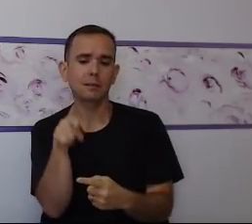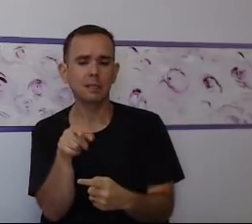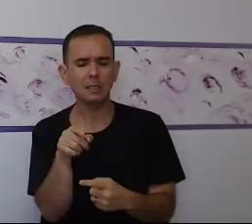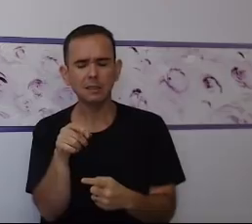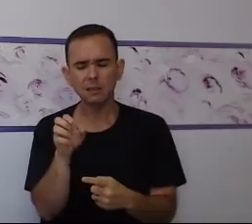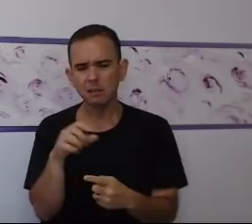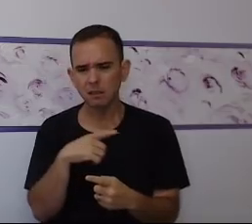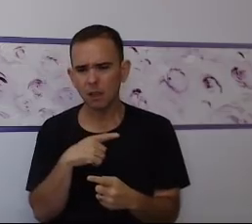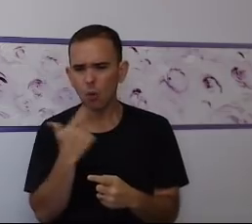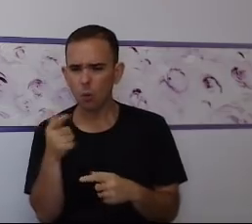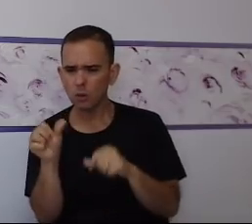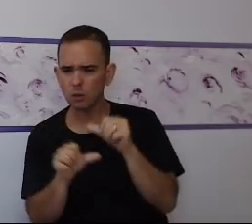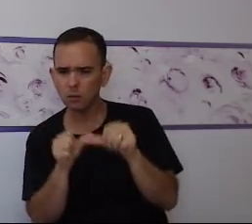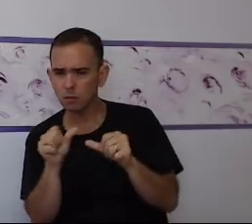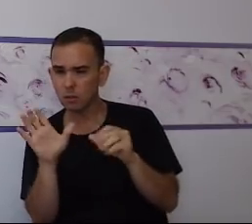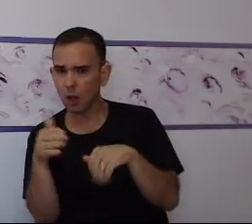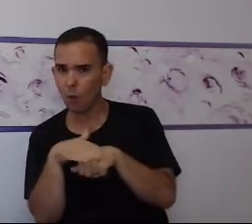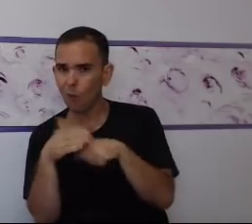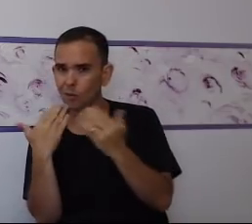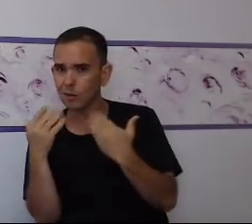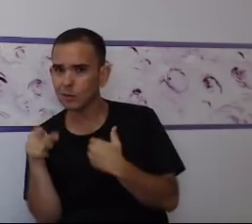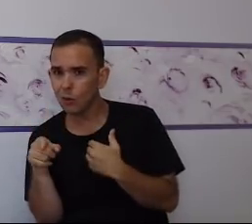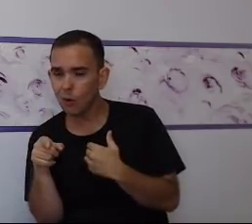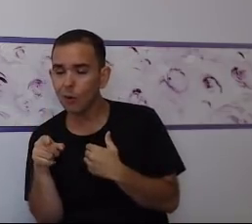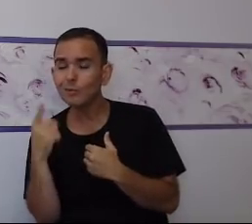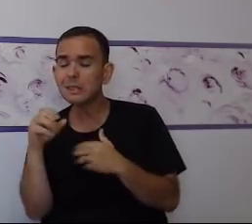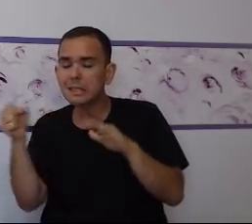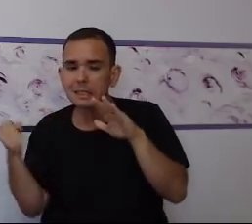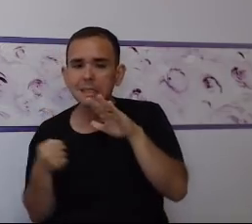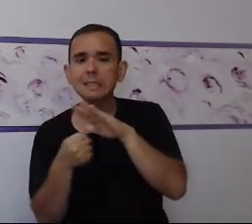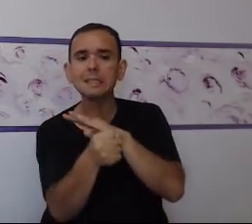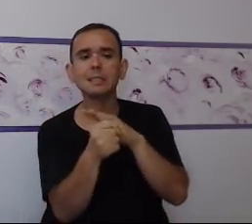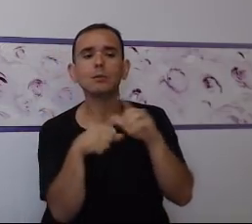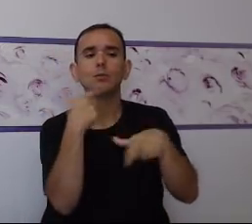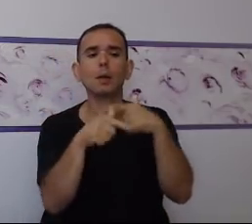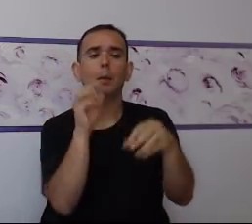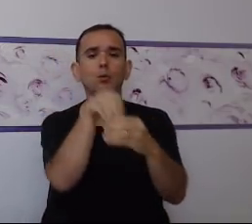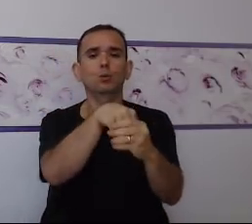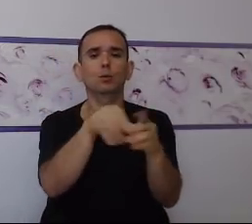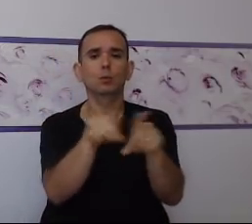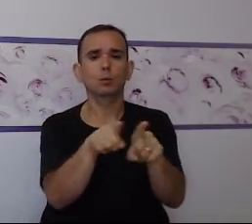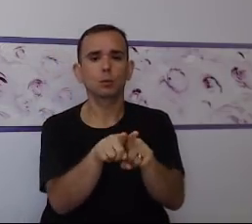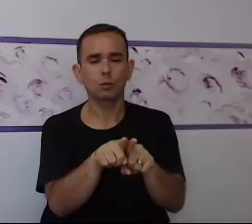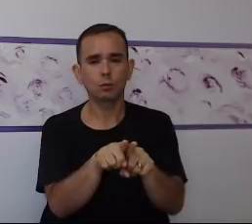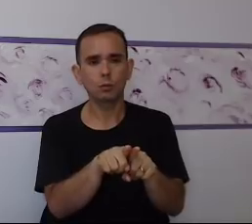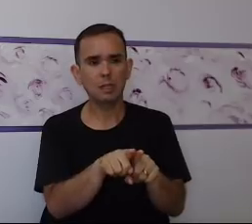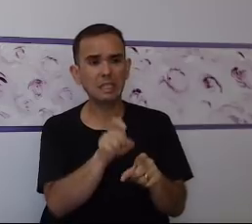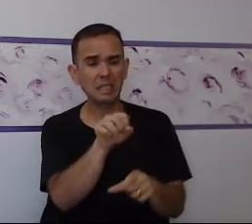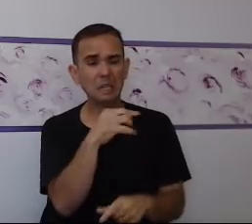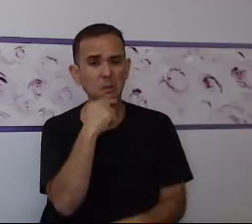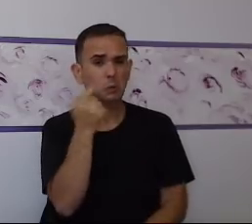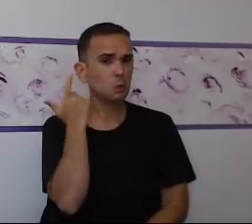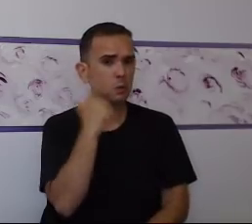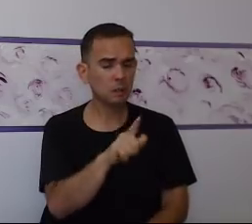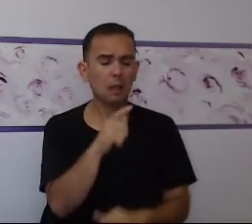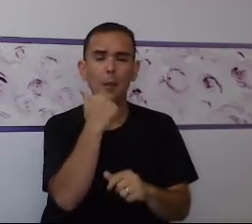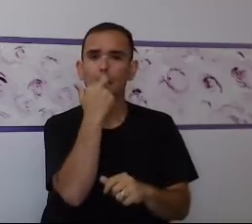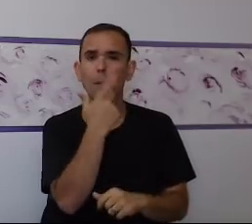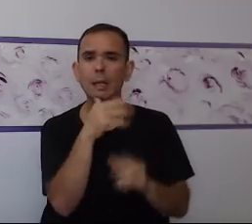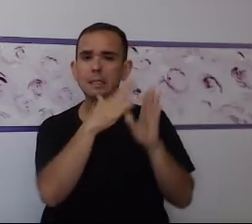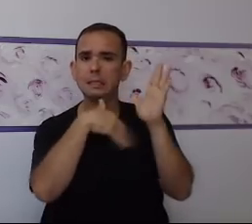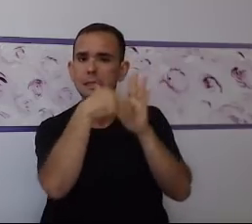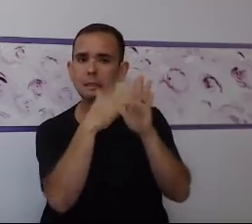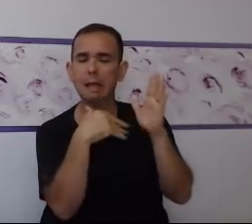tem uma daquelas alterações que nós conversamos, então tem que trazer isso para o meu trabalho, né? Se ele não conseguir pintar, vamos supor,